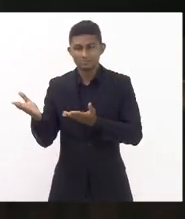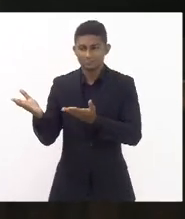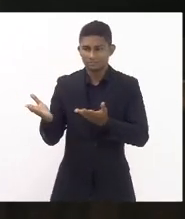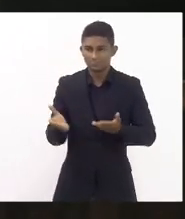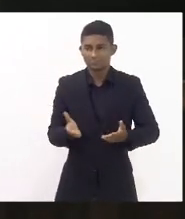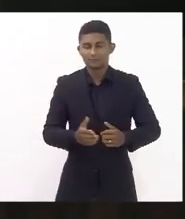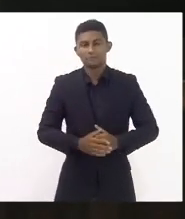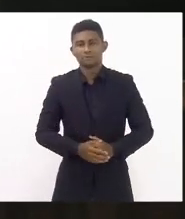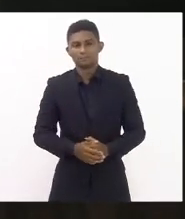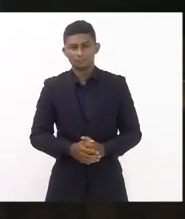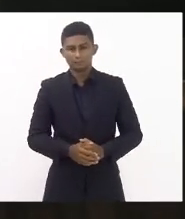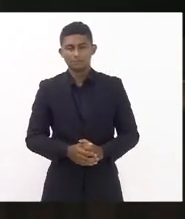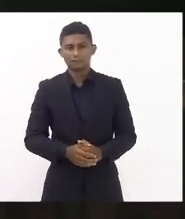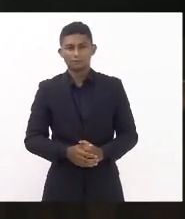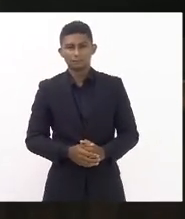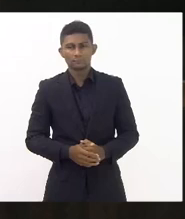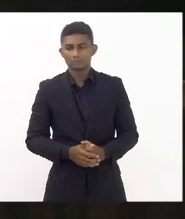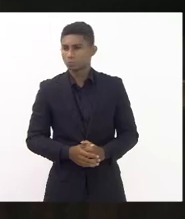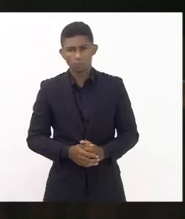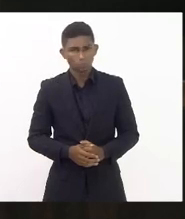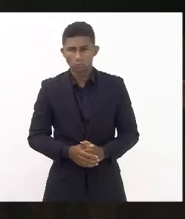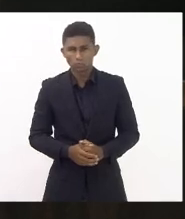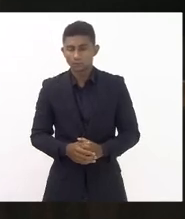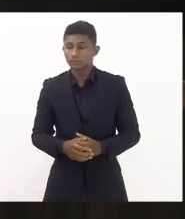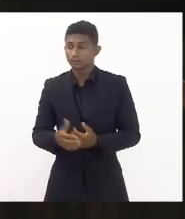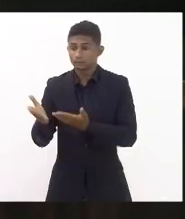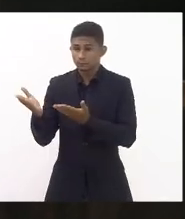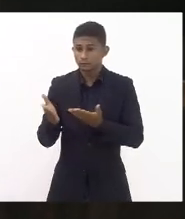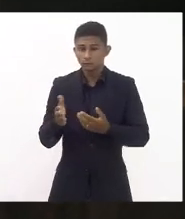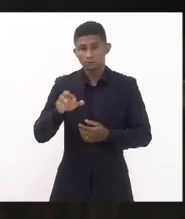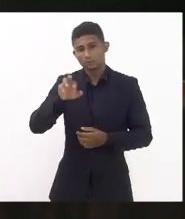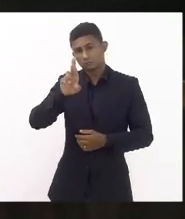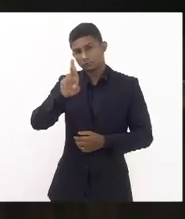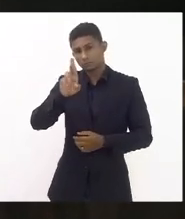deputada Renata Souza.